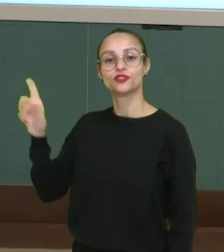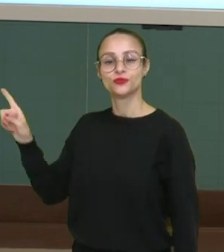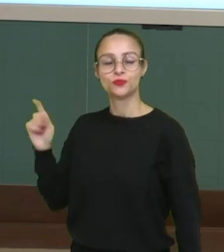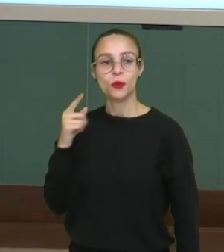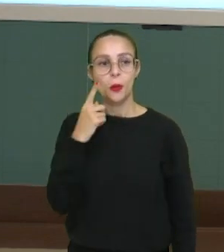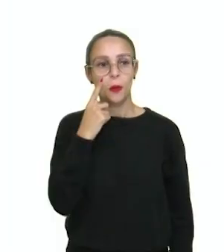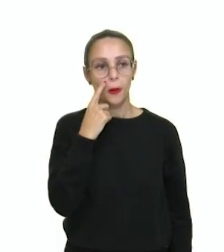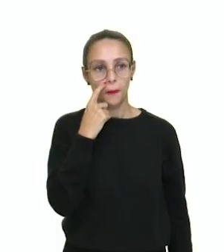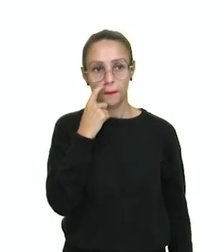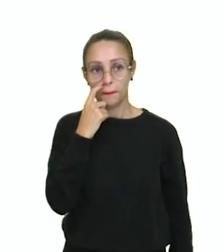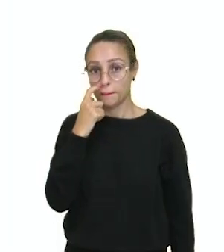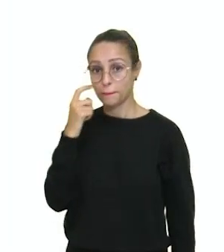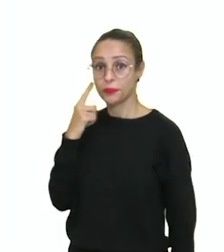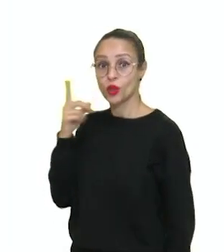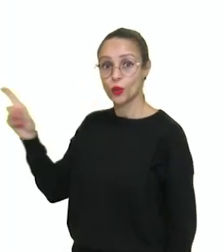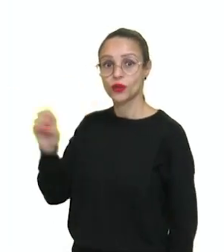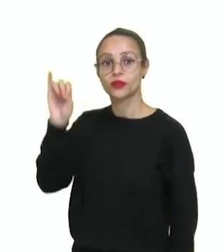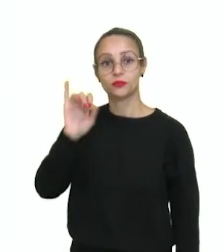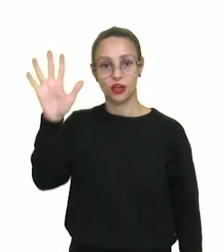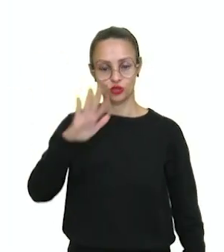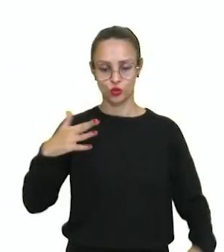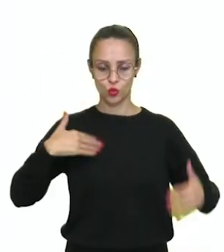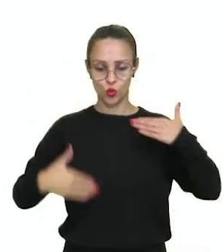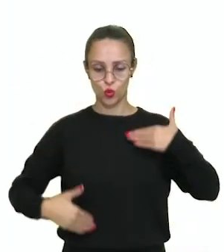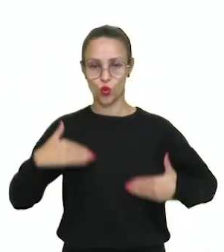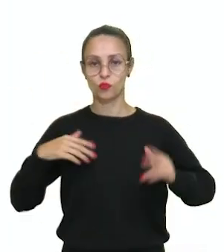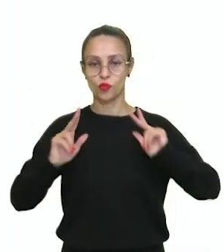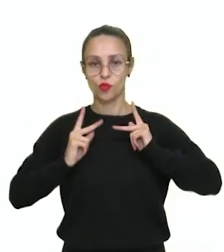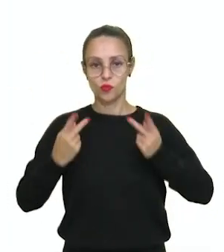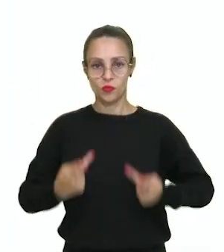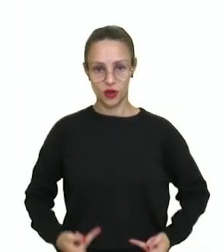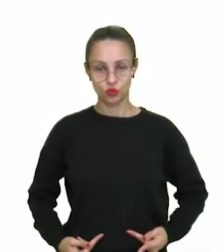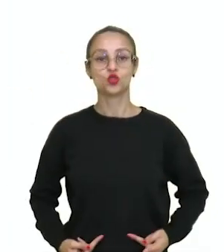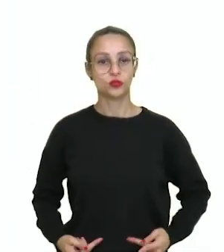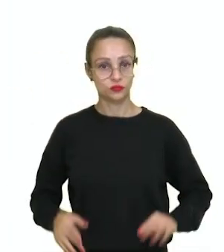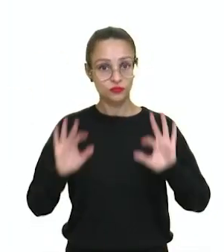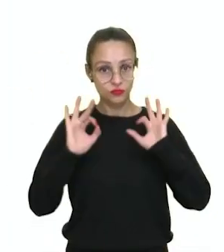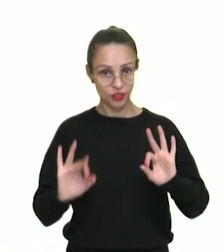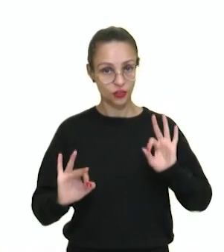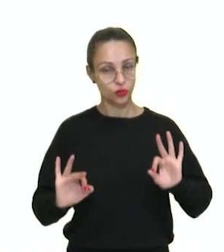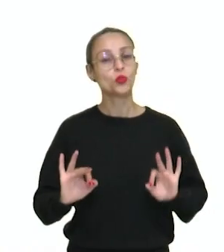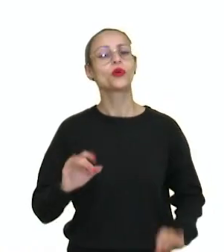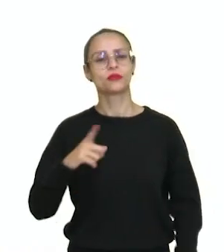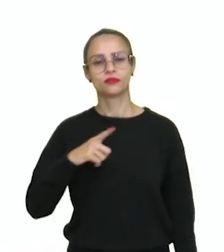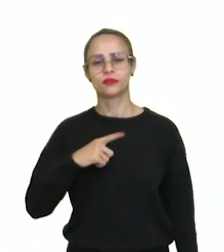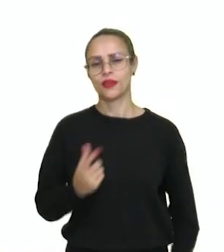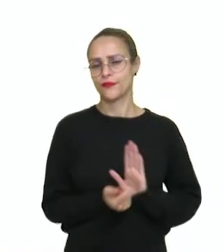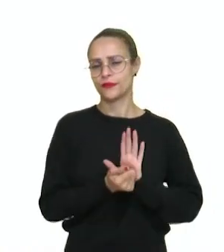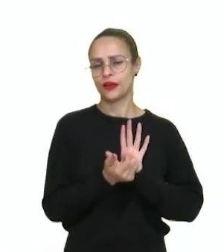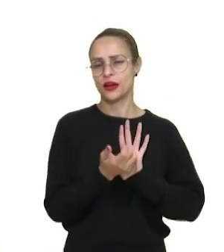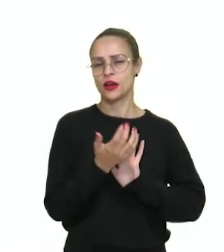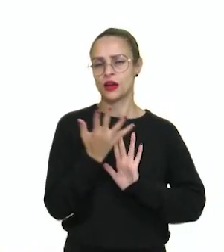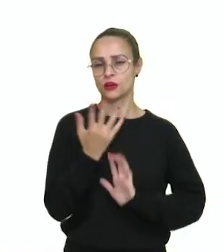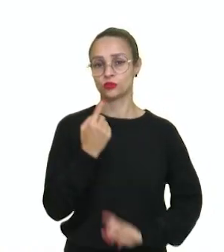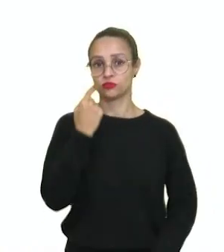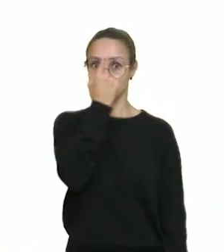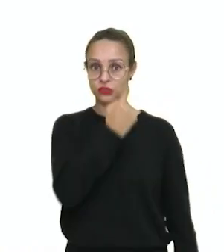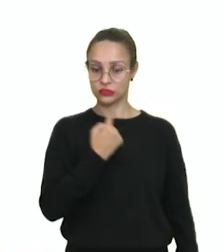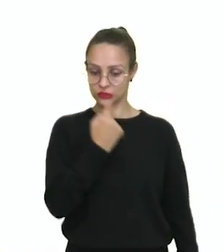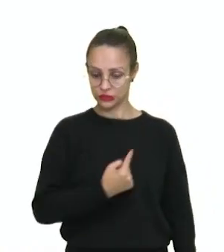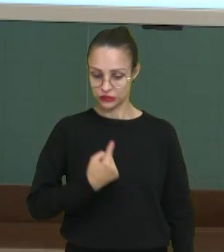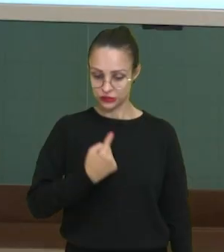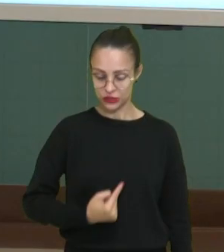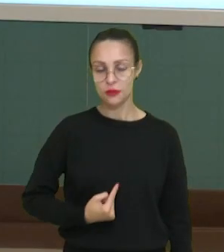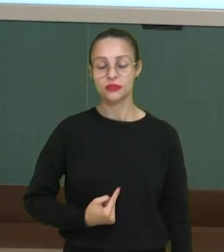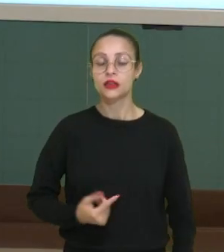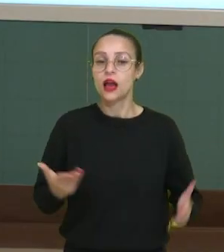Repare bem na imagem. Nós temos um corpo humano, o organismo, que é formado por vários sistemas. Nesse caso, estamos